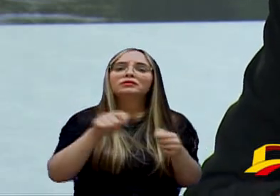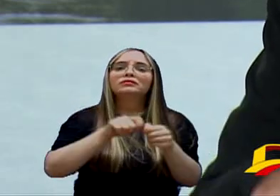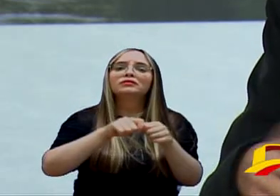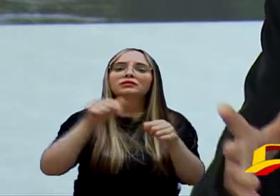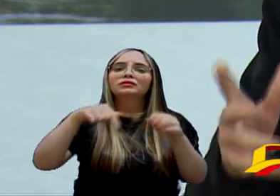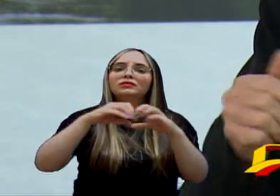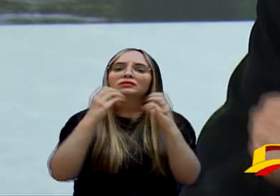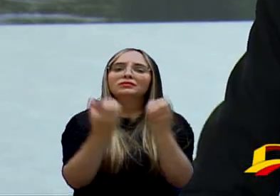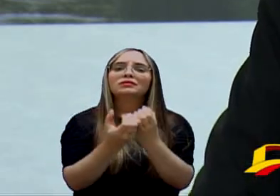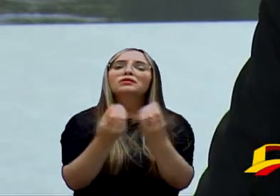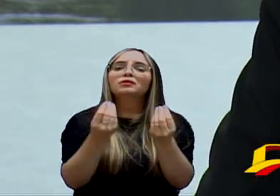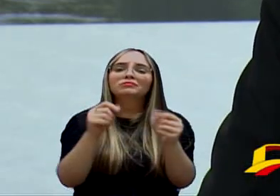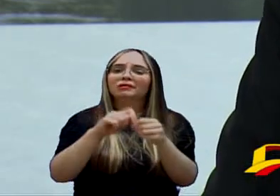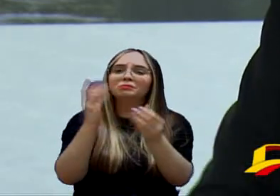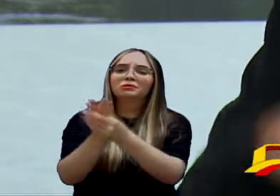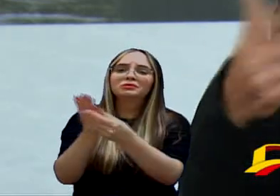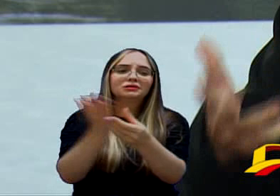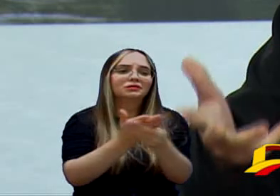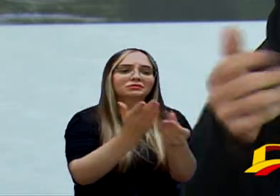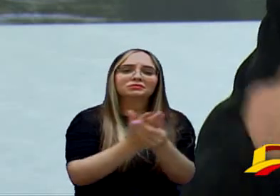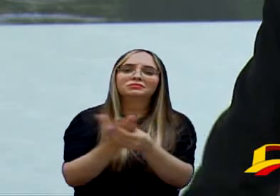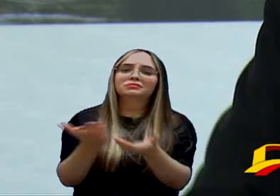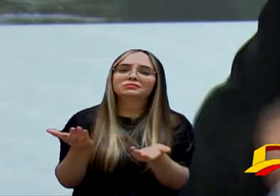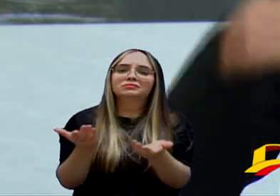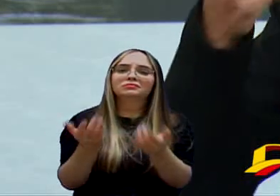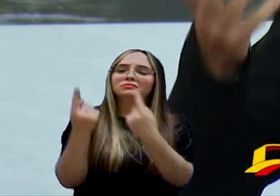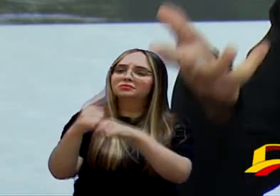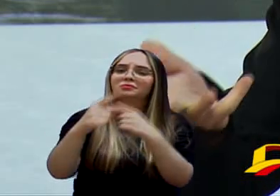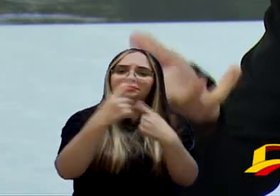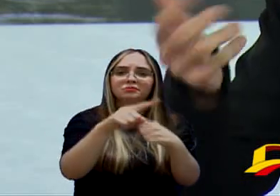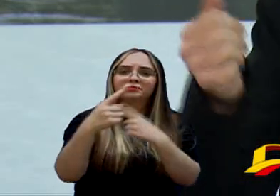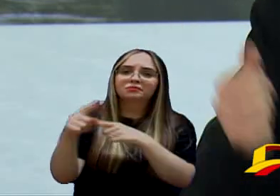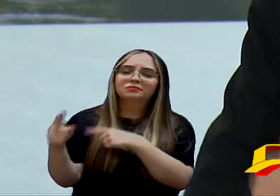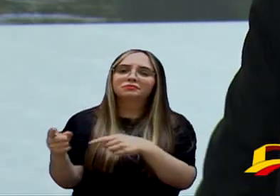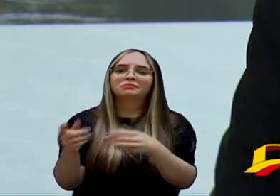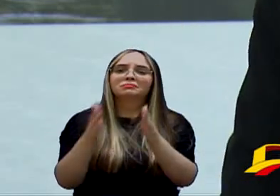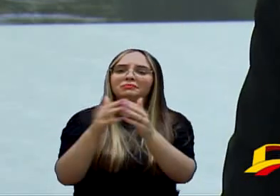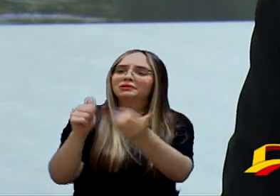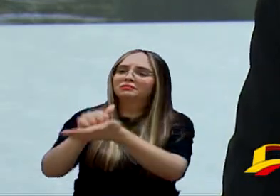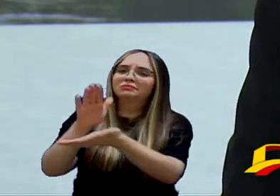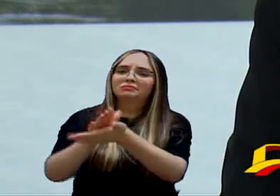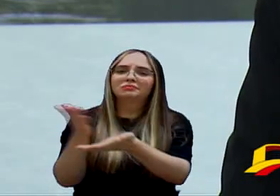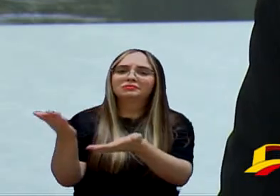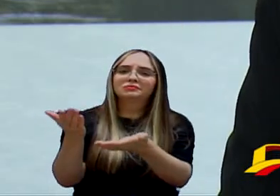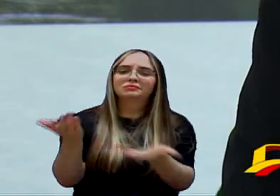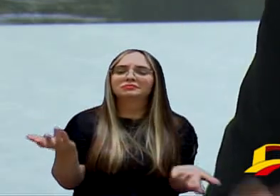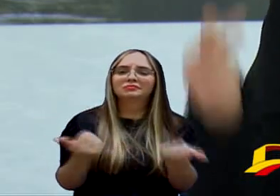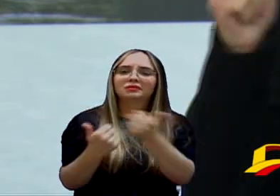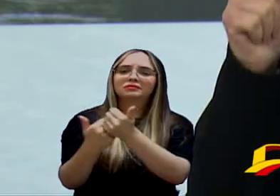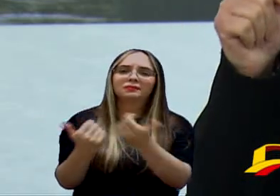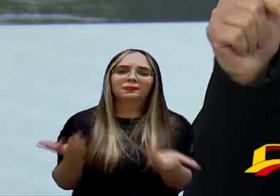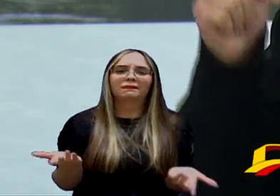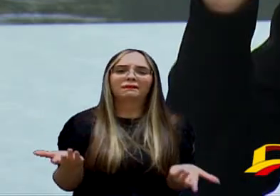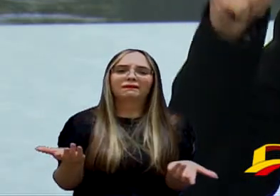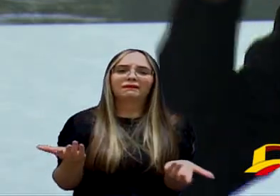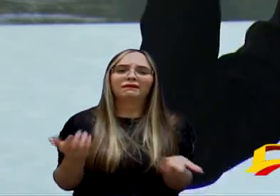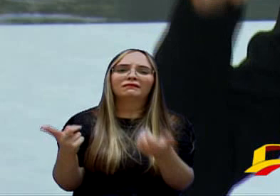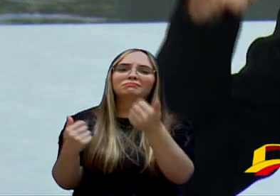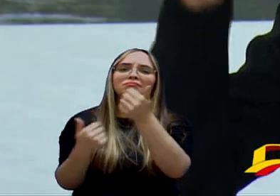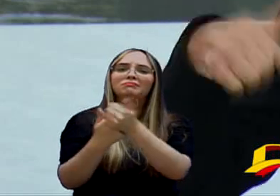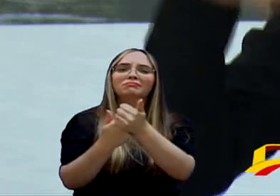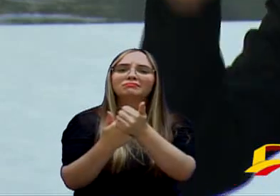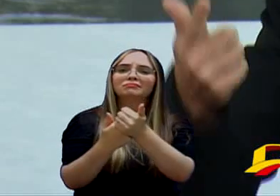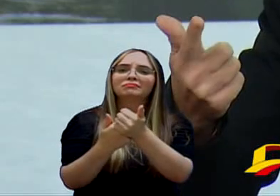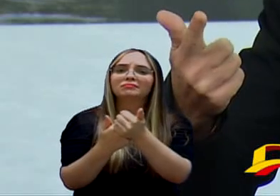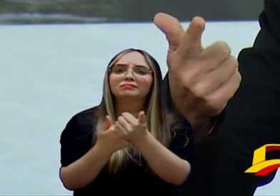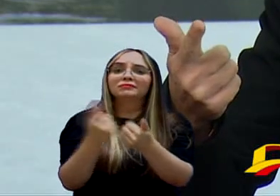câmara de montar processos de perseguir de pedir advertência para ver para assessora assessora que nem